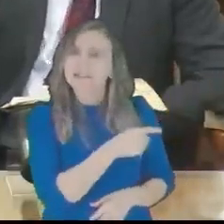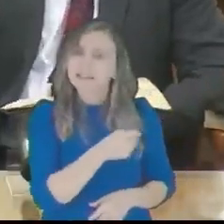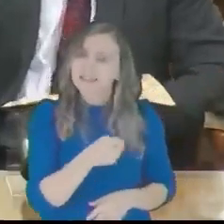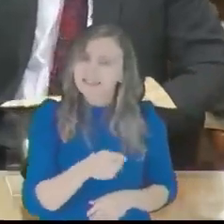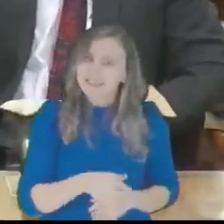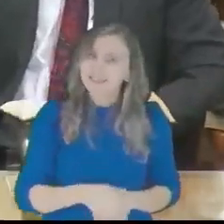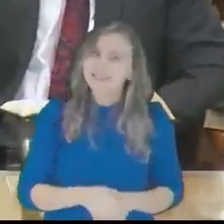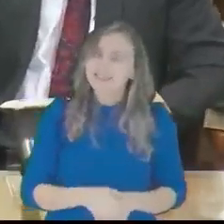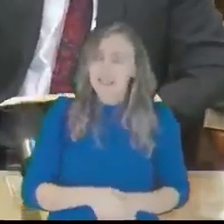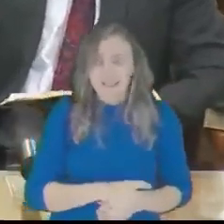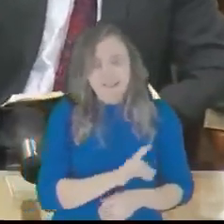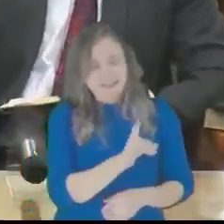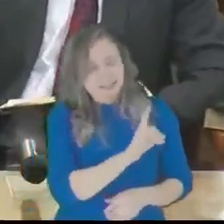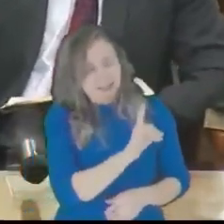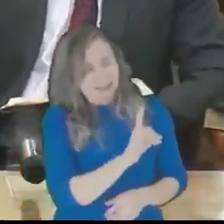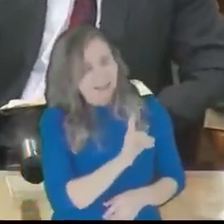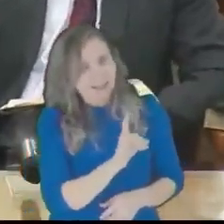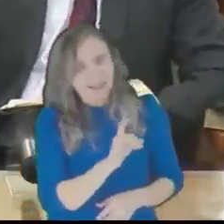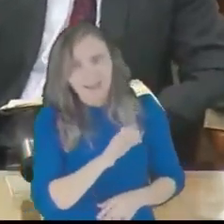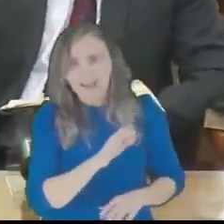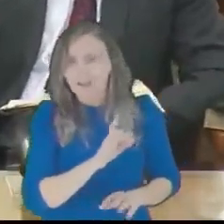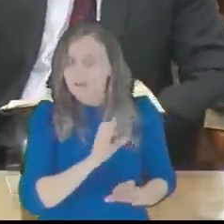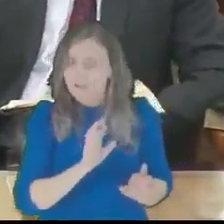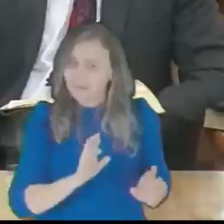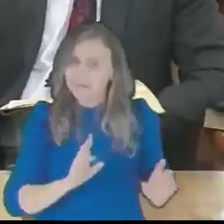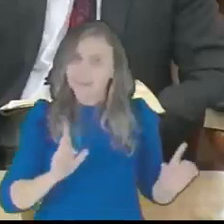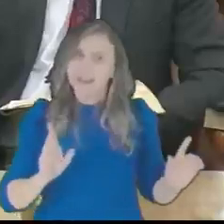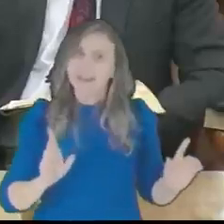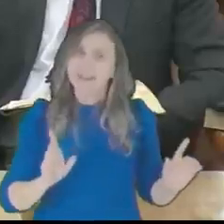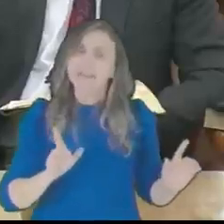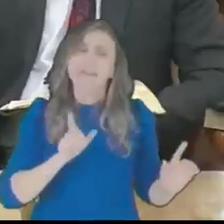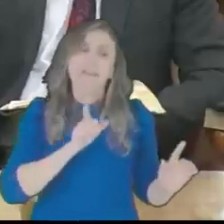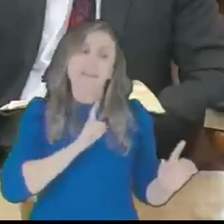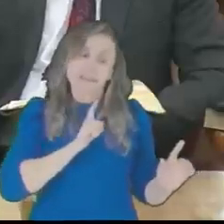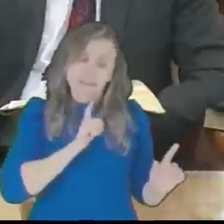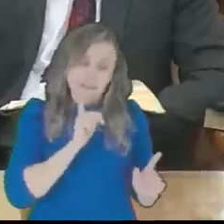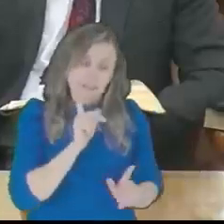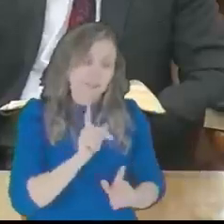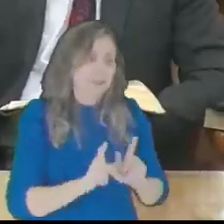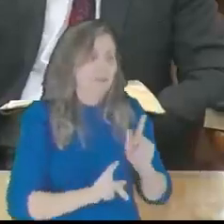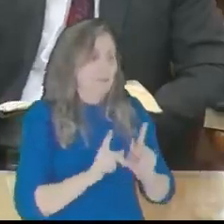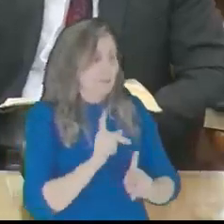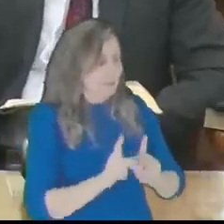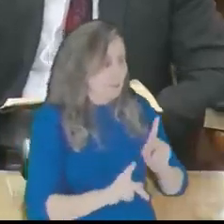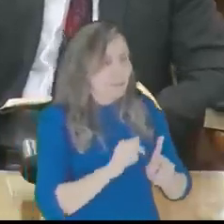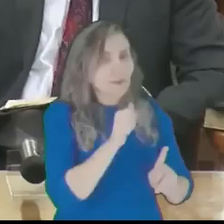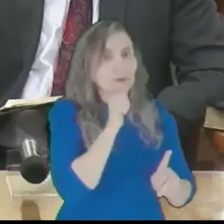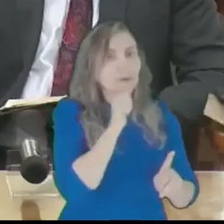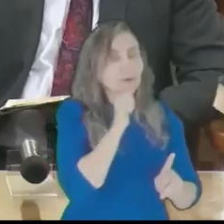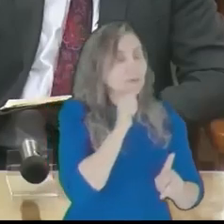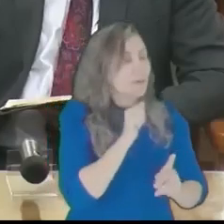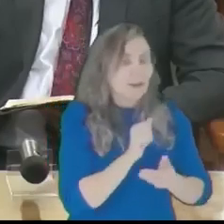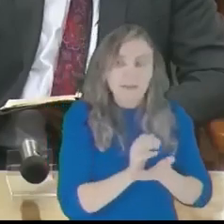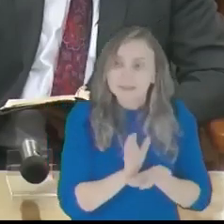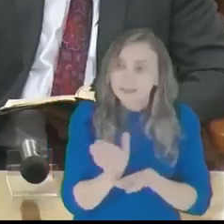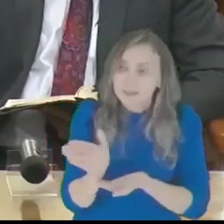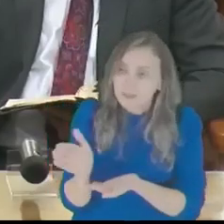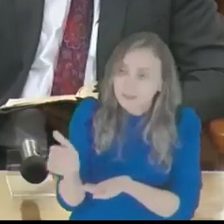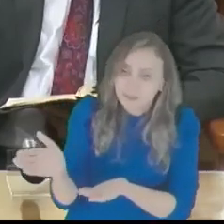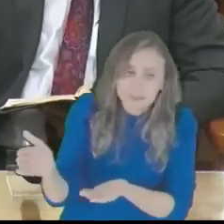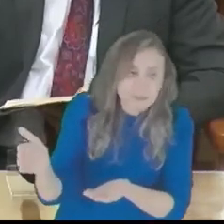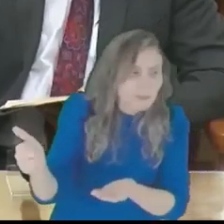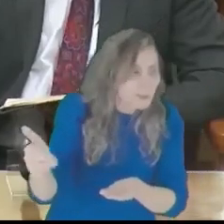Jesus disse, não é assim não. Eu tenho um povo para juntar em toda a face da